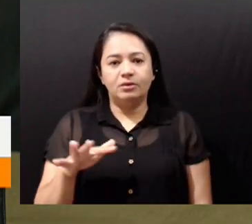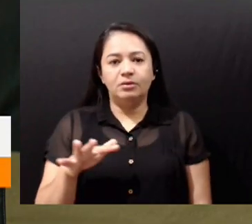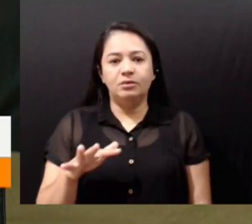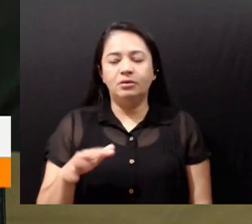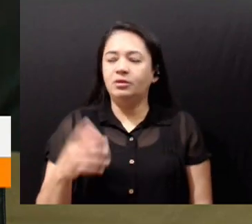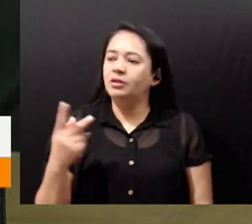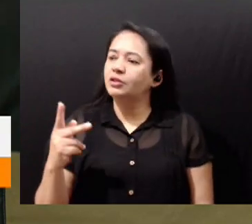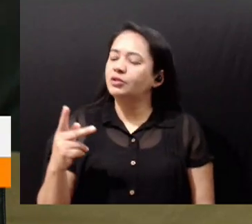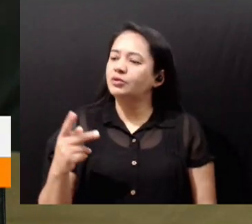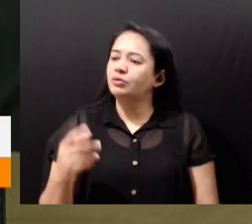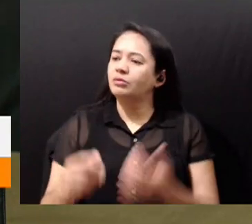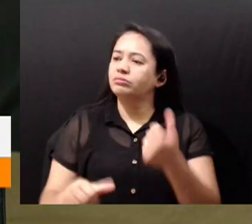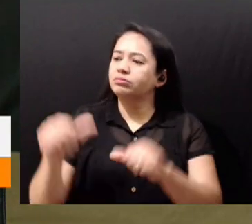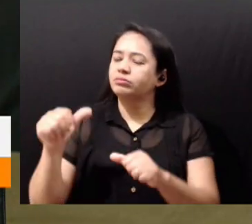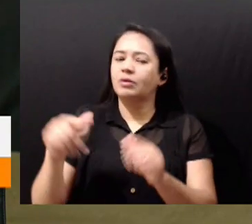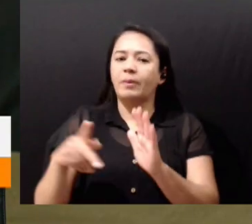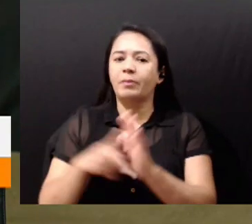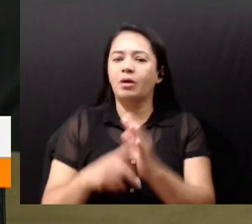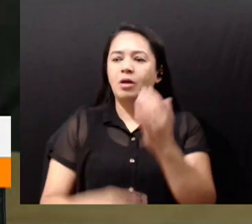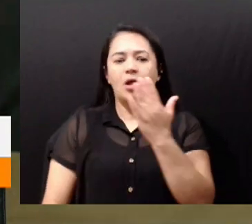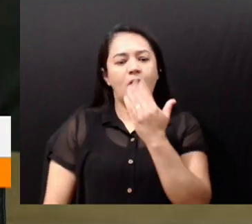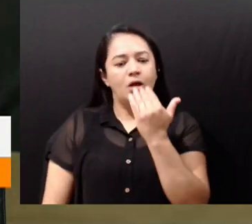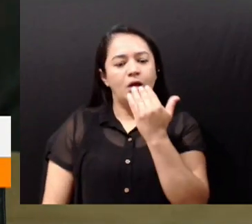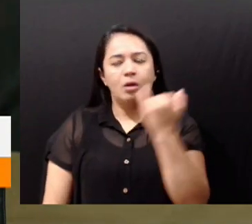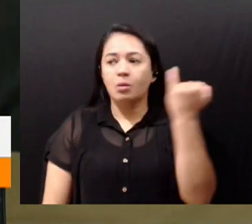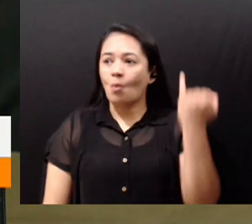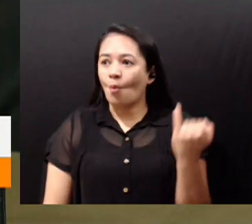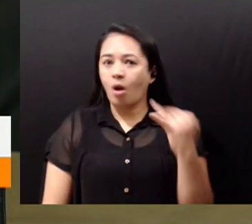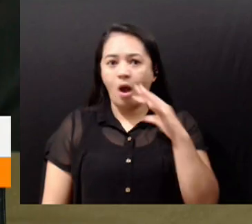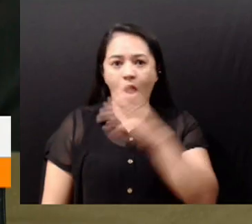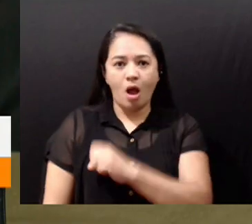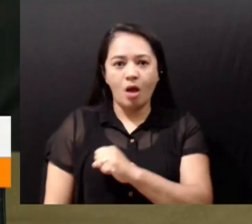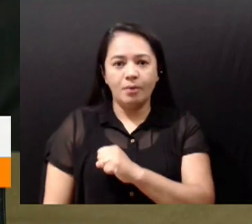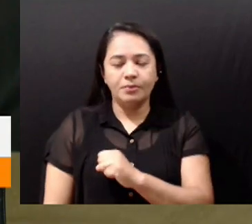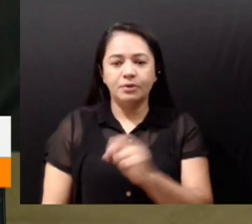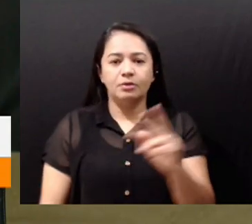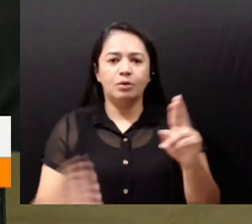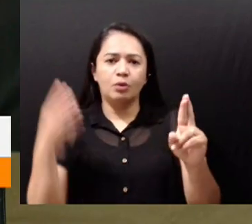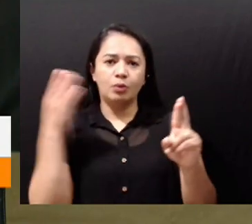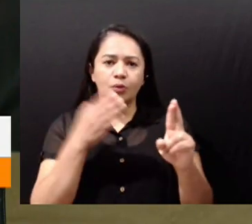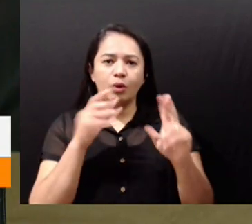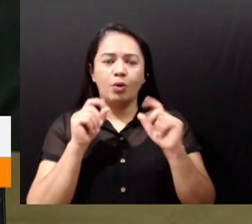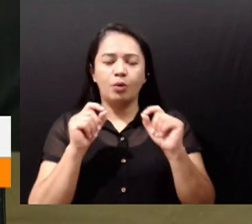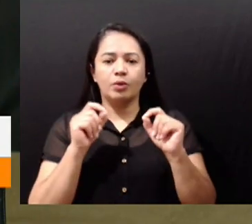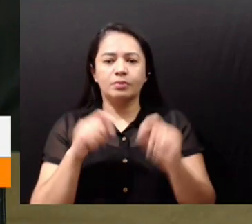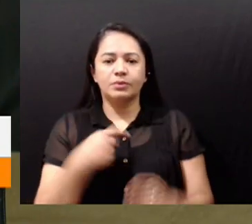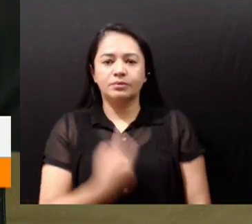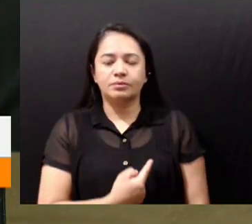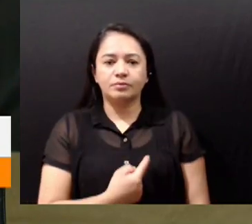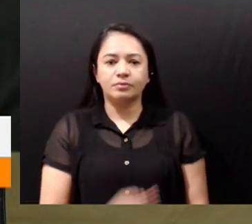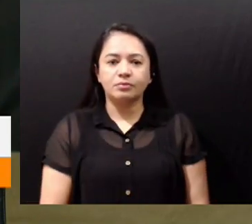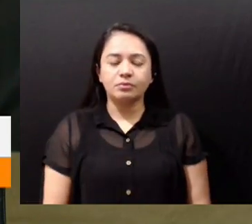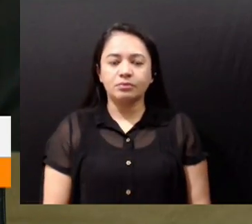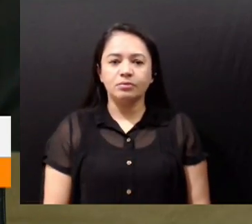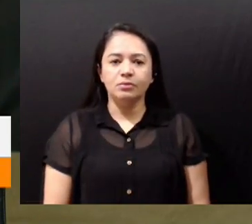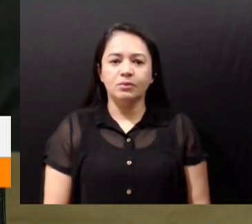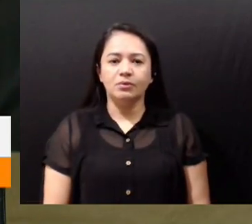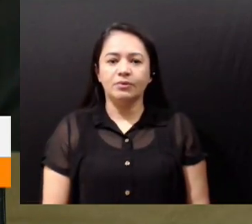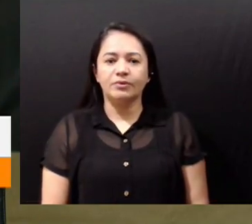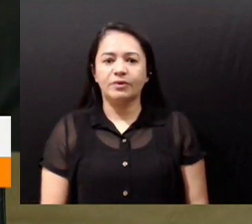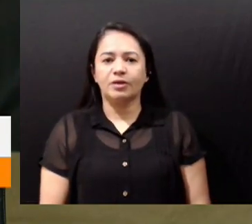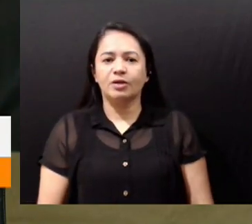dessas dietas rápidas e o que isso representa para a gente quando a gente fala na reação